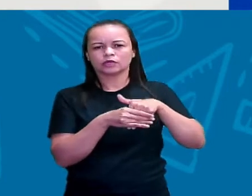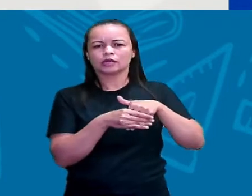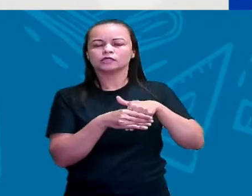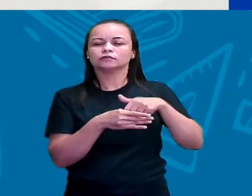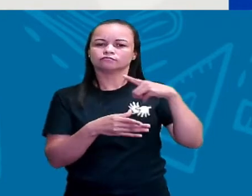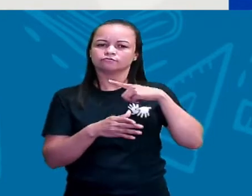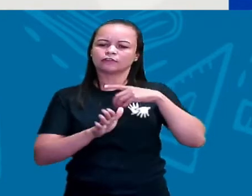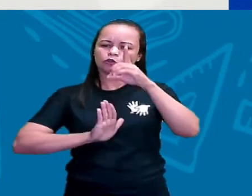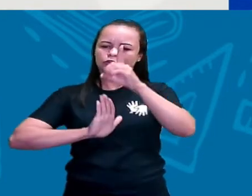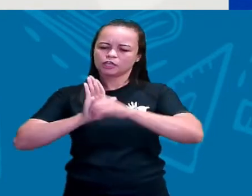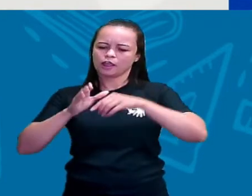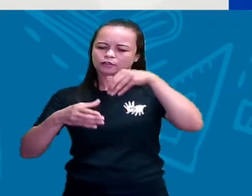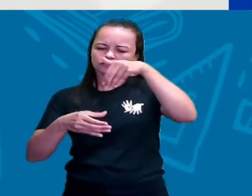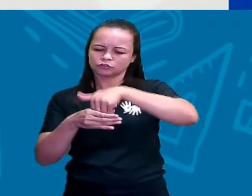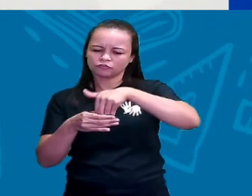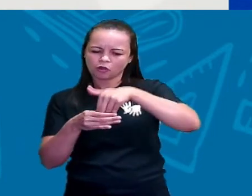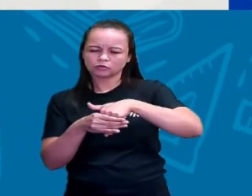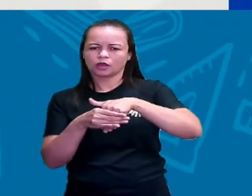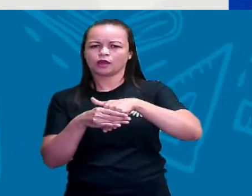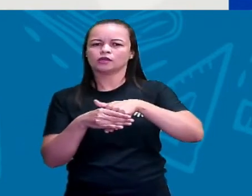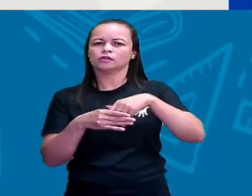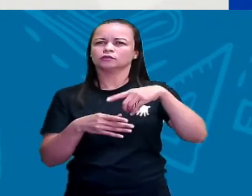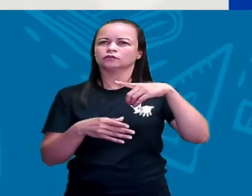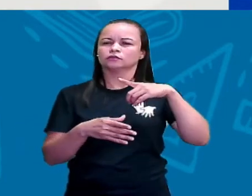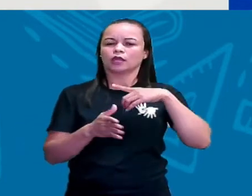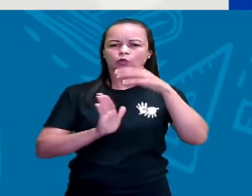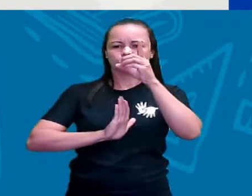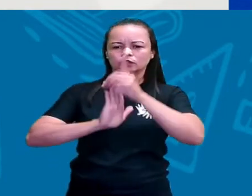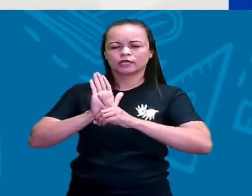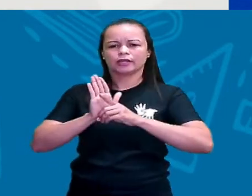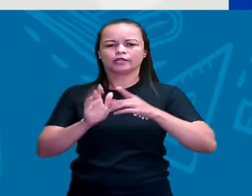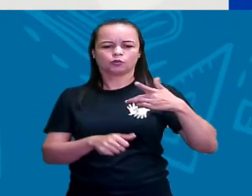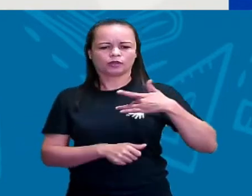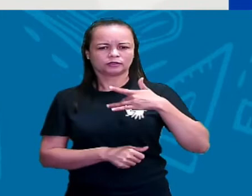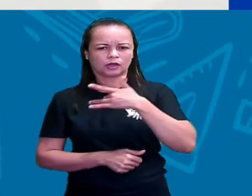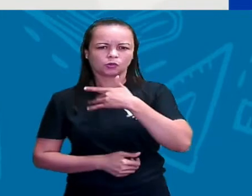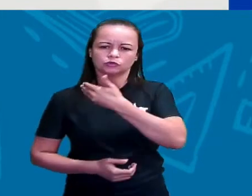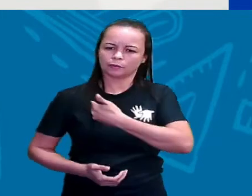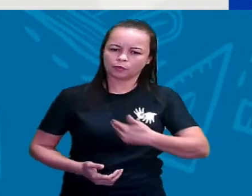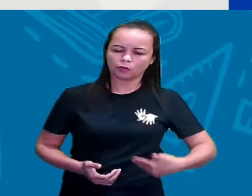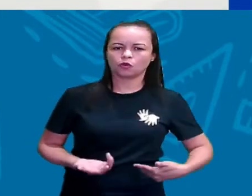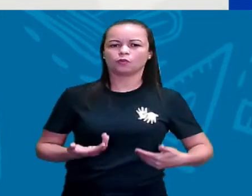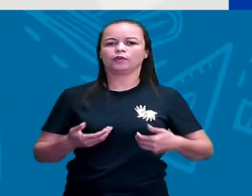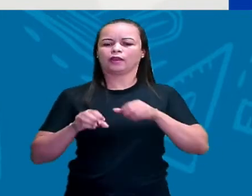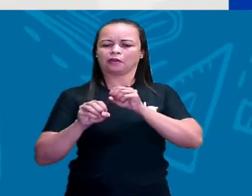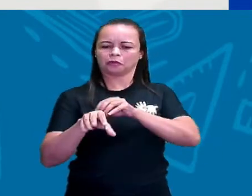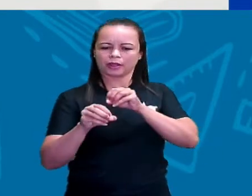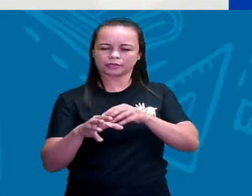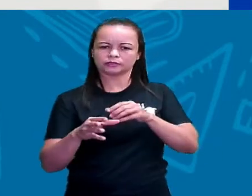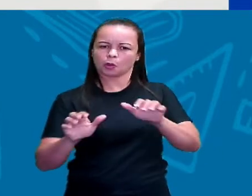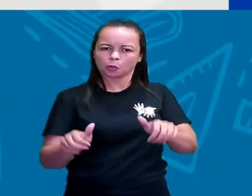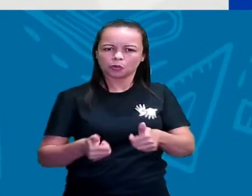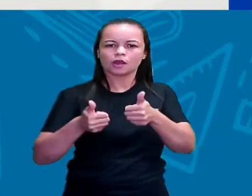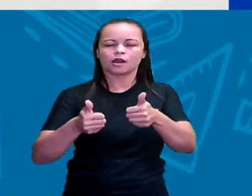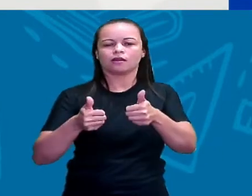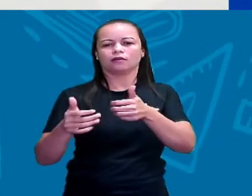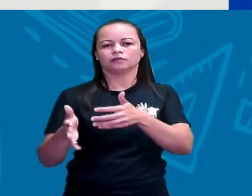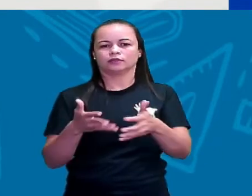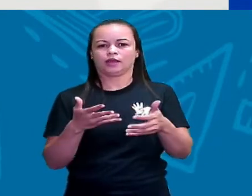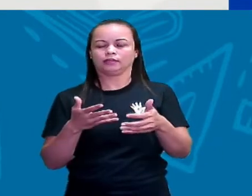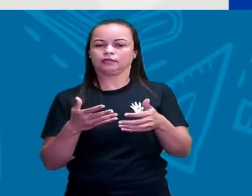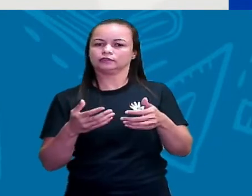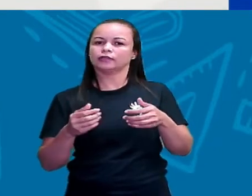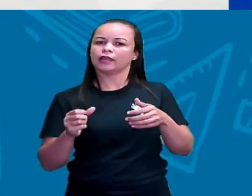de votar, tem o direito à saúde pública, tem o direito à educação de qualidade, tem o direito à defesa de